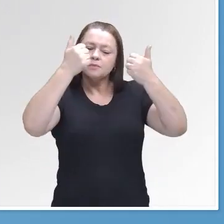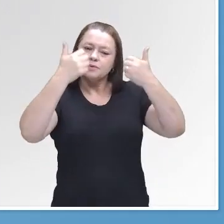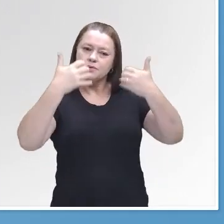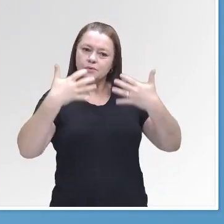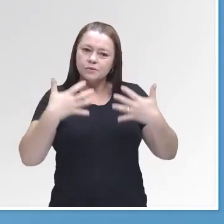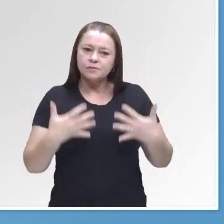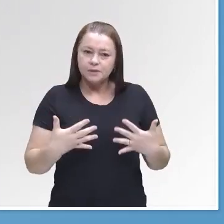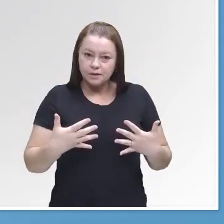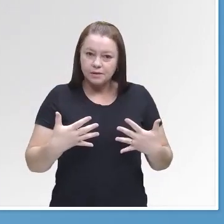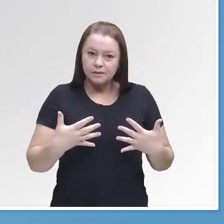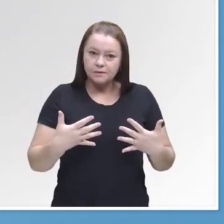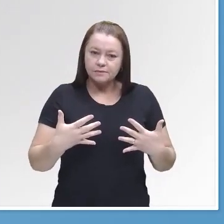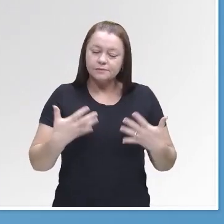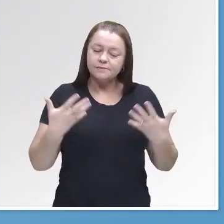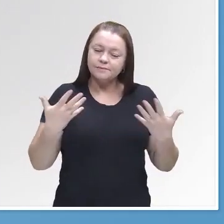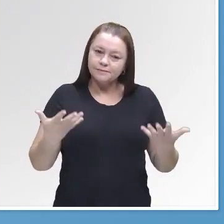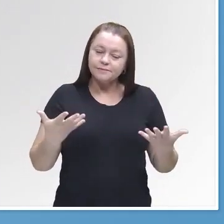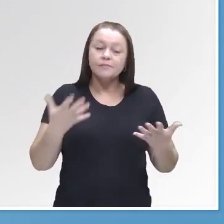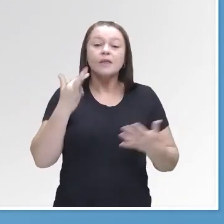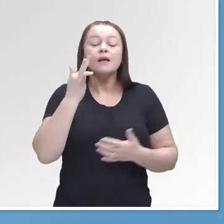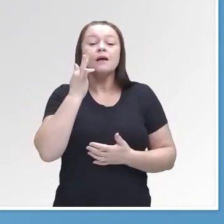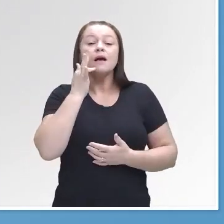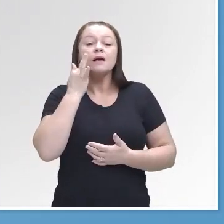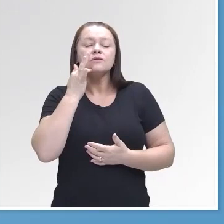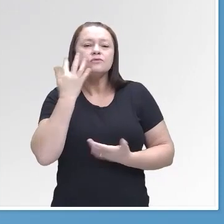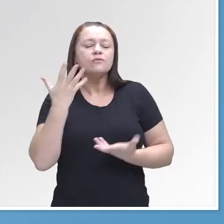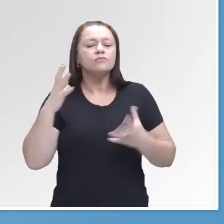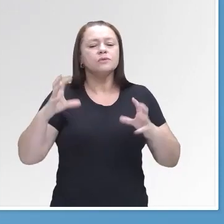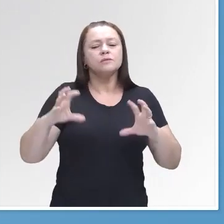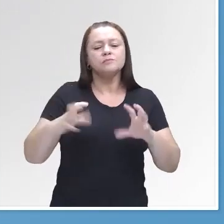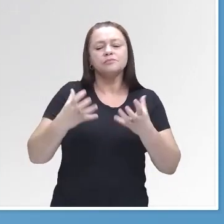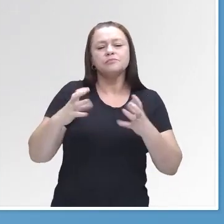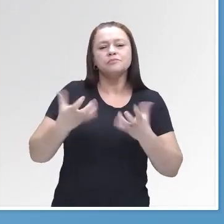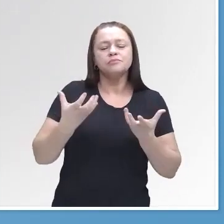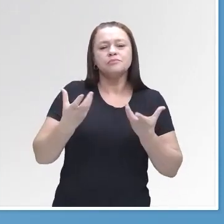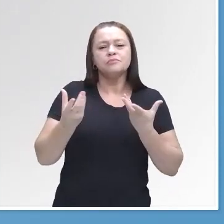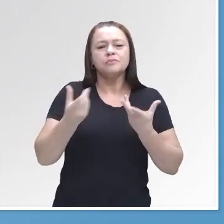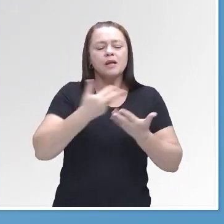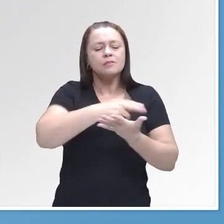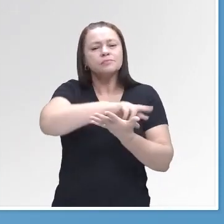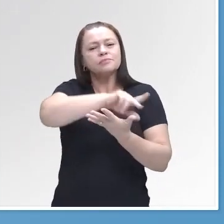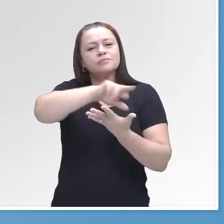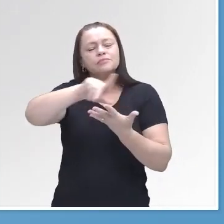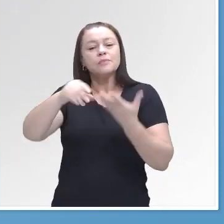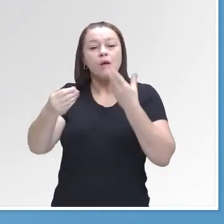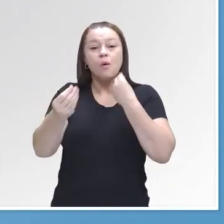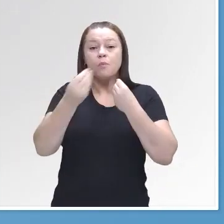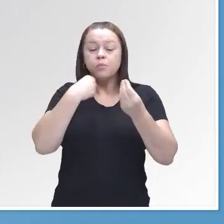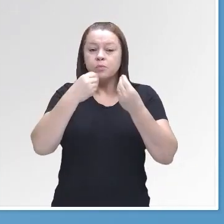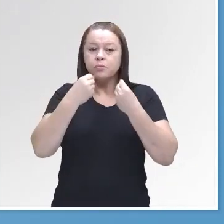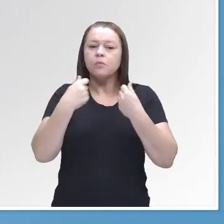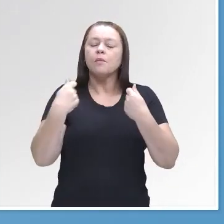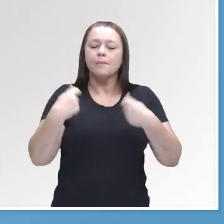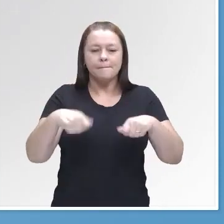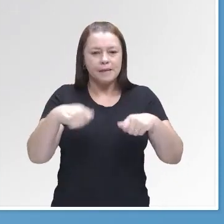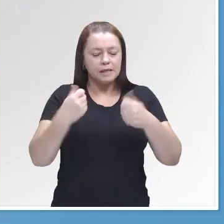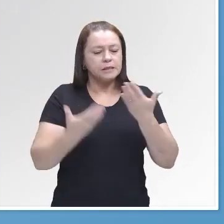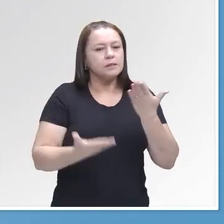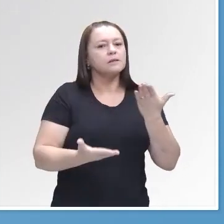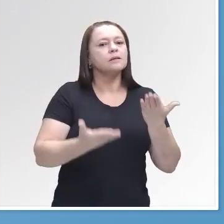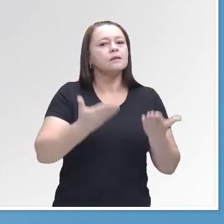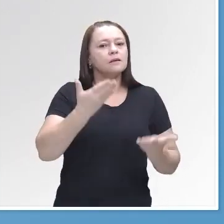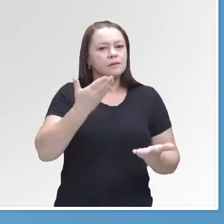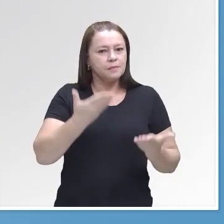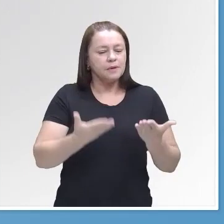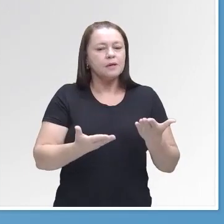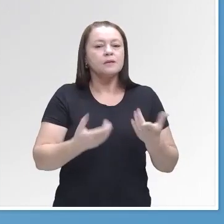para vocês? As frutas, os legumes, os alimentos, eles são medidos para nós